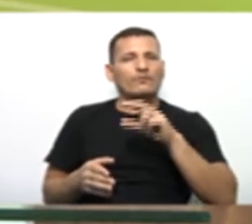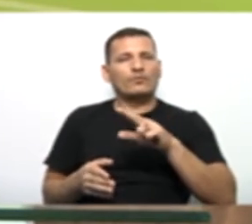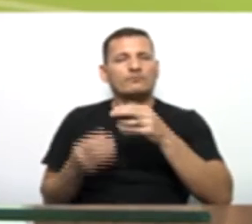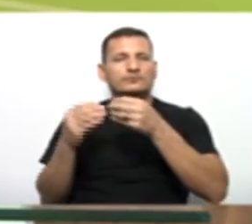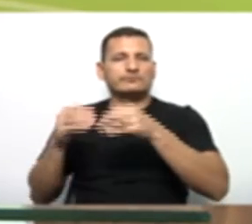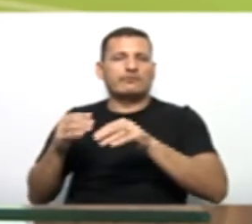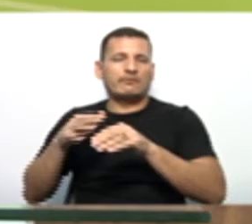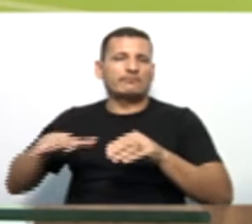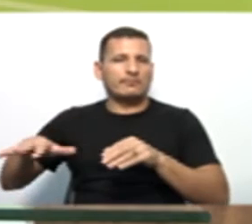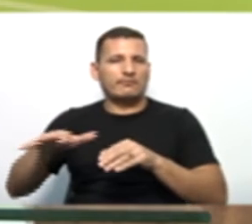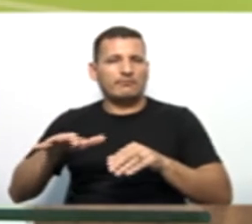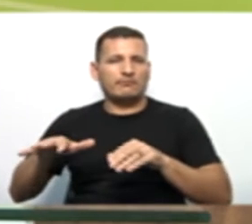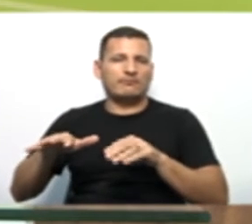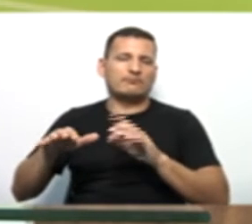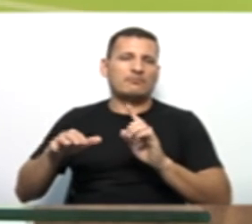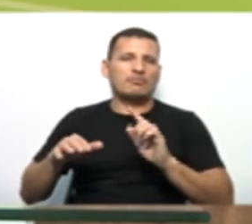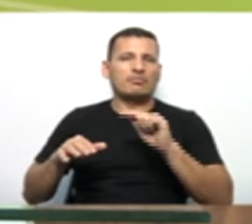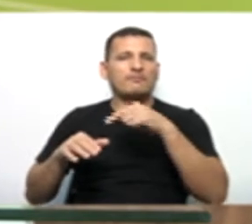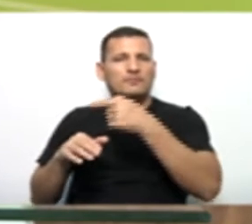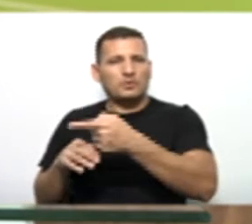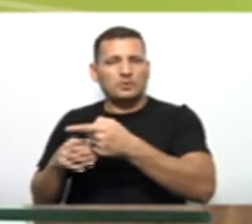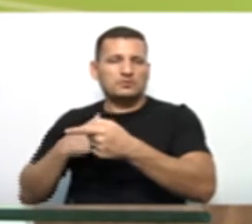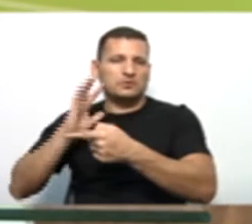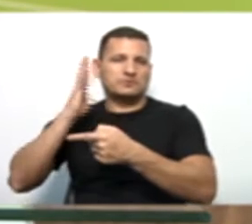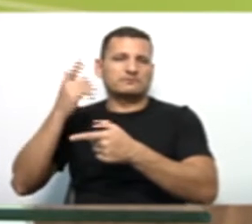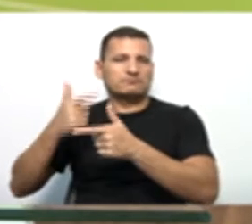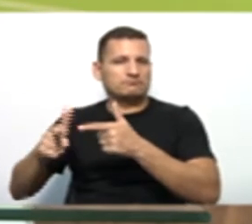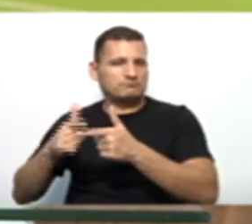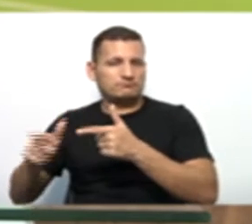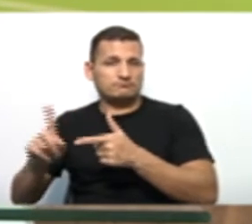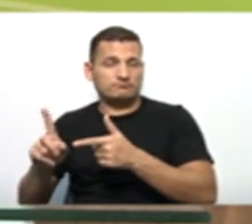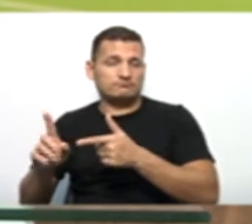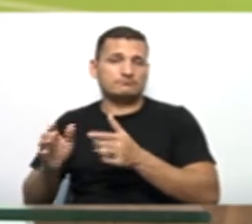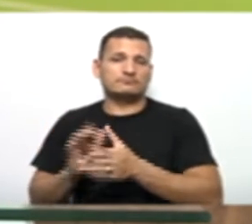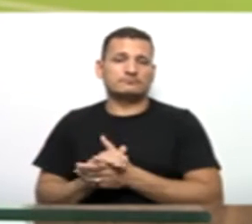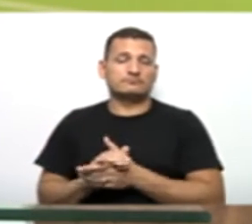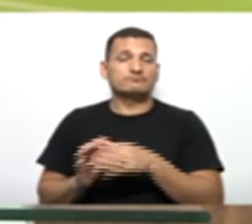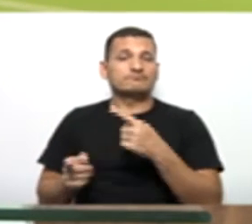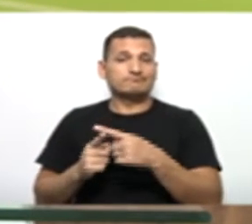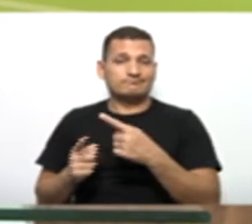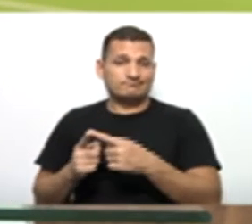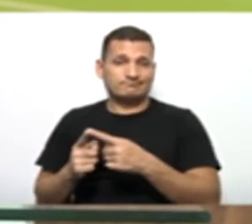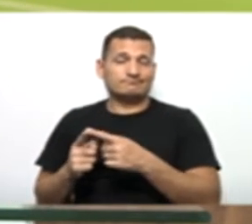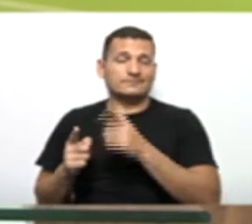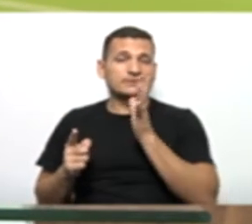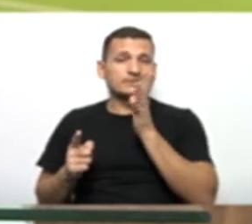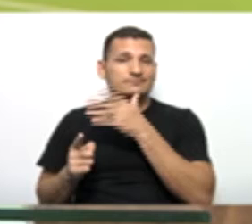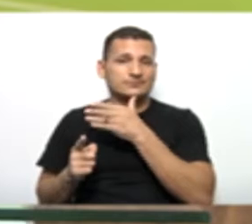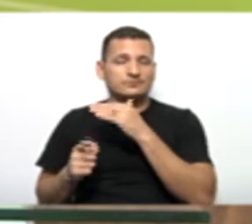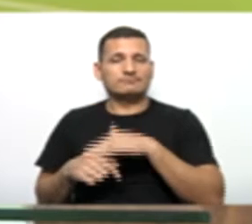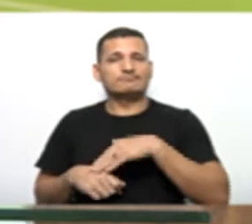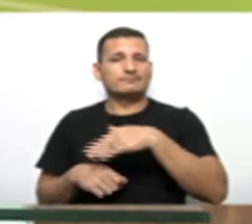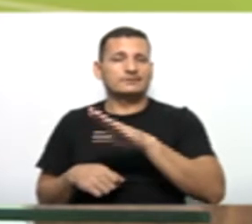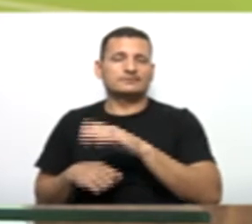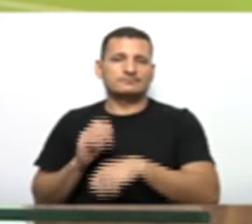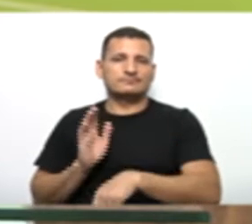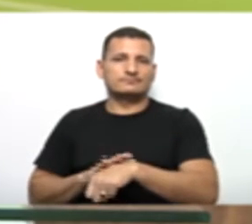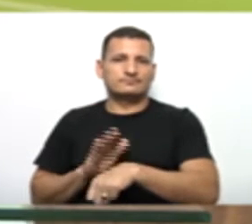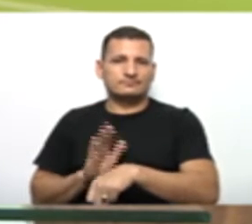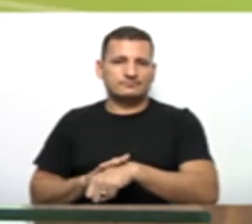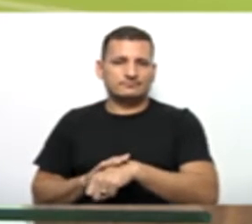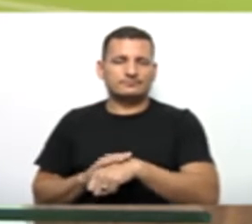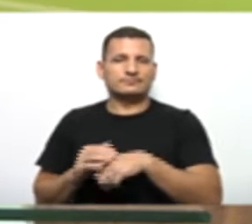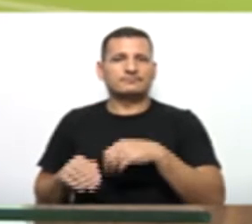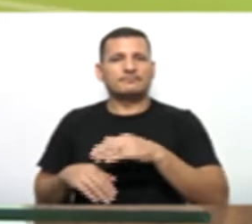vou deixar esse resíduo, depois eu vou resolver esse problema. Porque pode ser muito mais demorado no tempo,